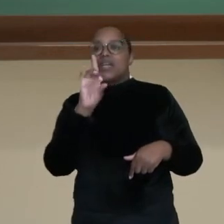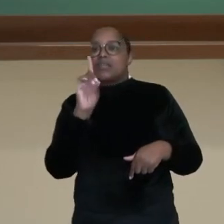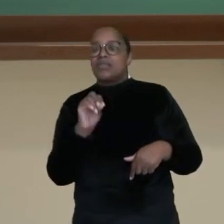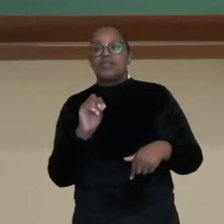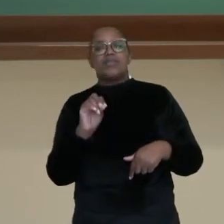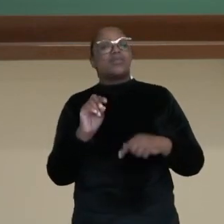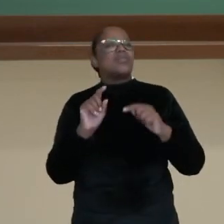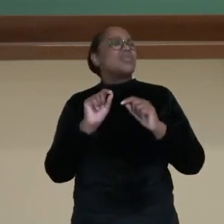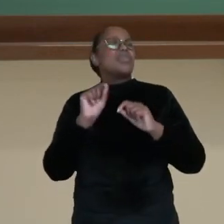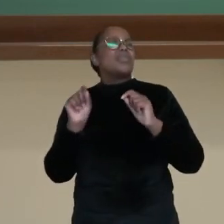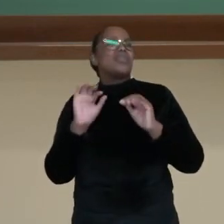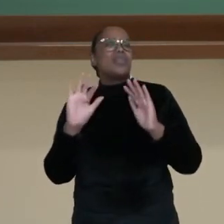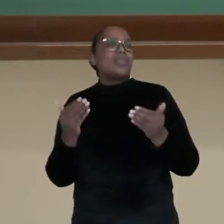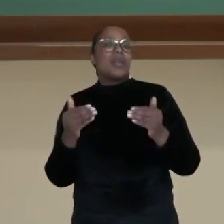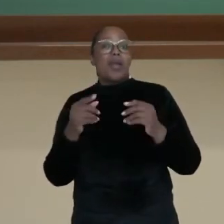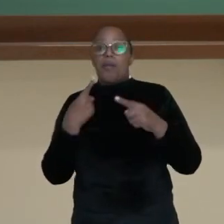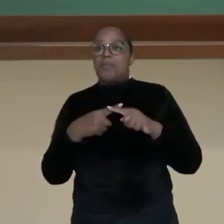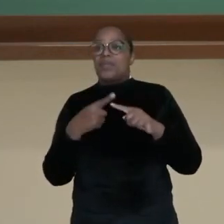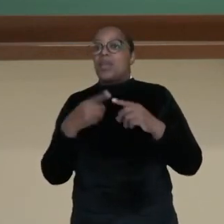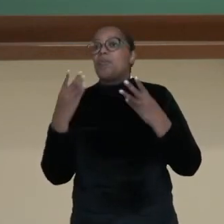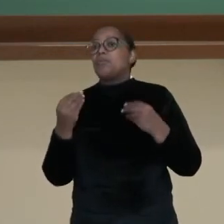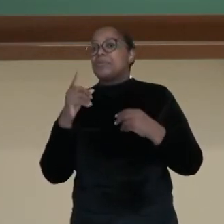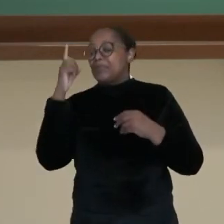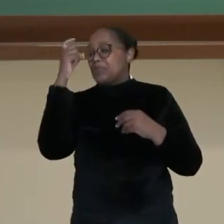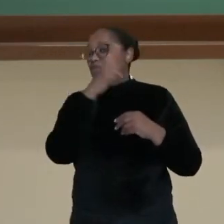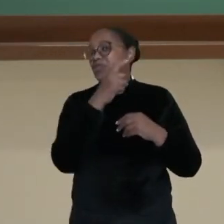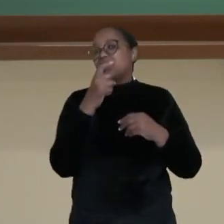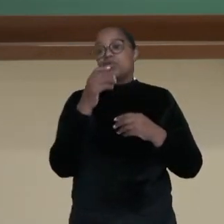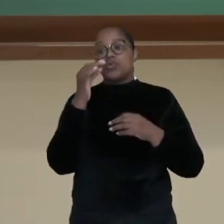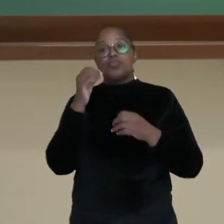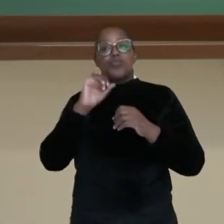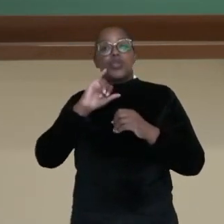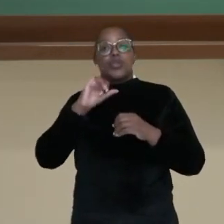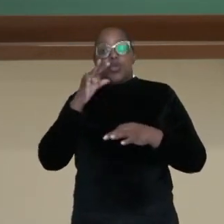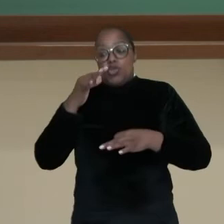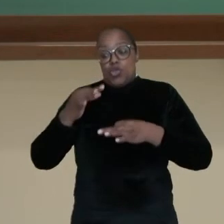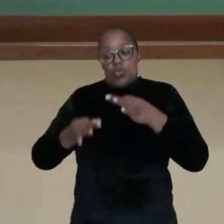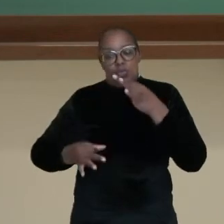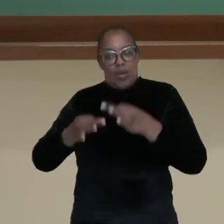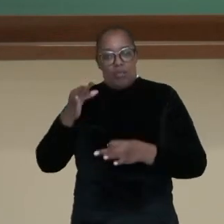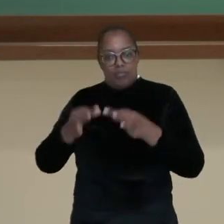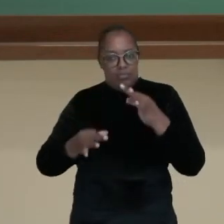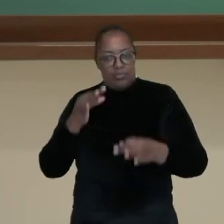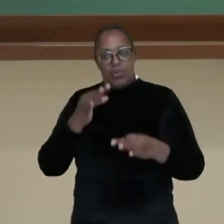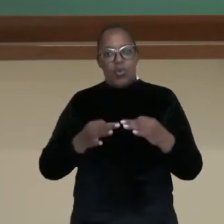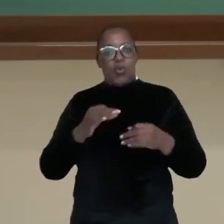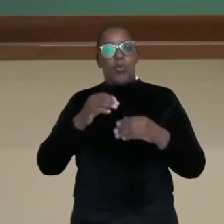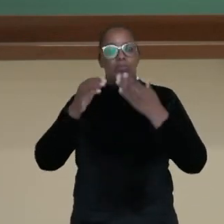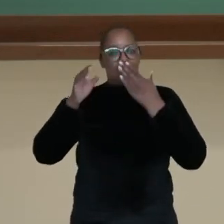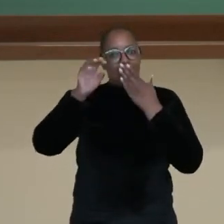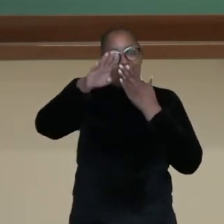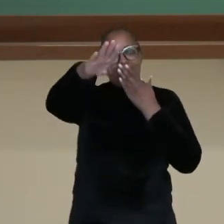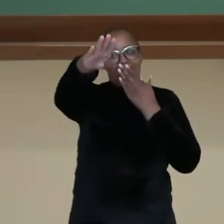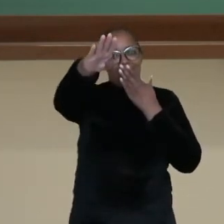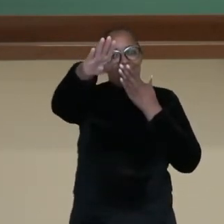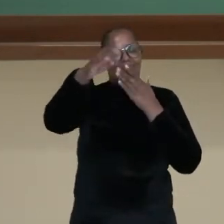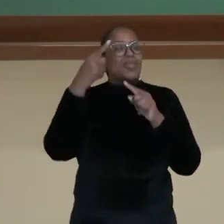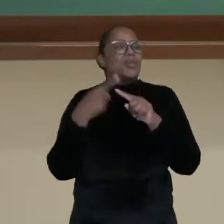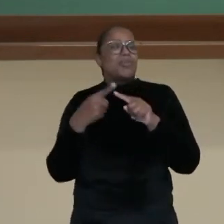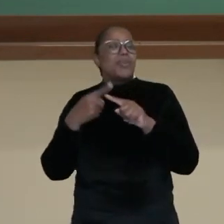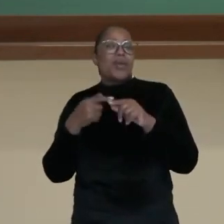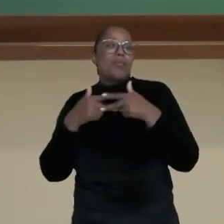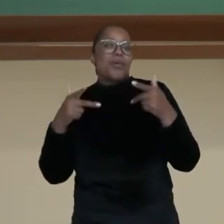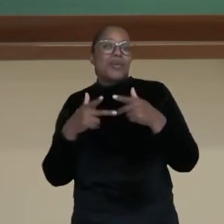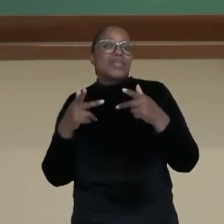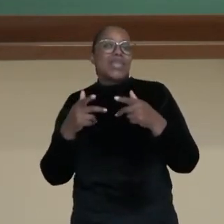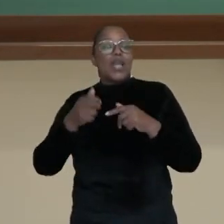coisas que a Hannah Arendt fala é que é muito difícil julgar o nazismo, porque quem que é o nazismo, né? É aquela coisa que ninguém assume